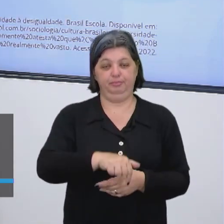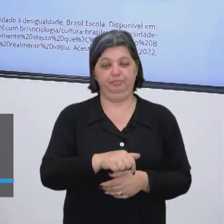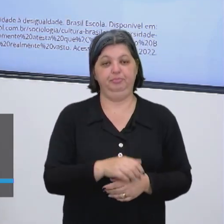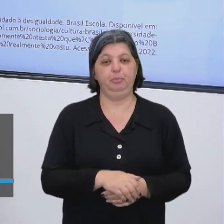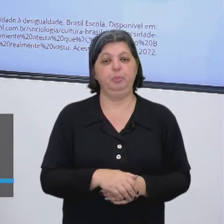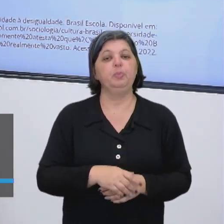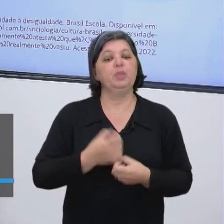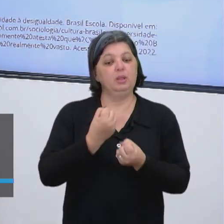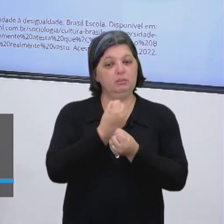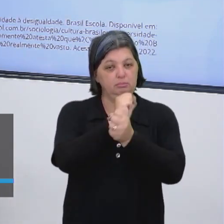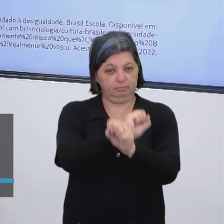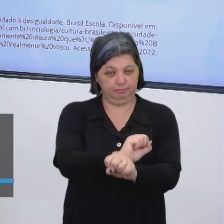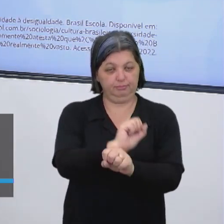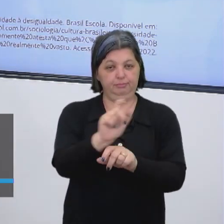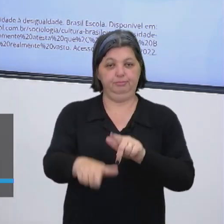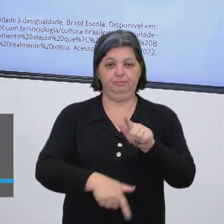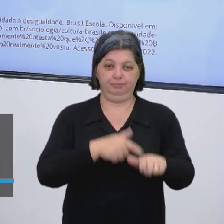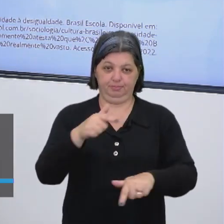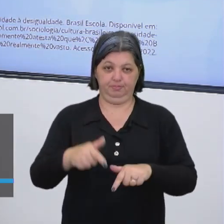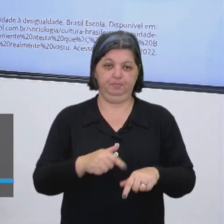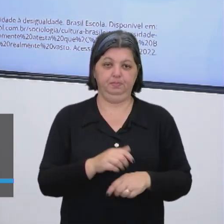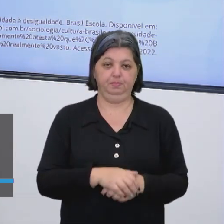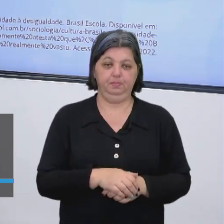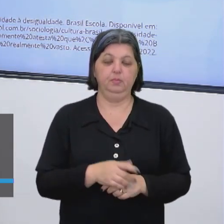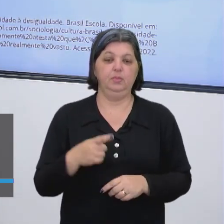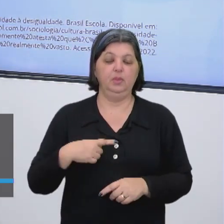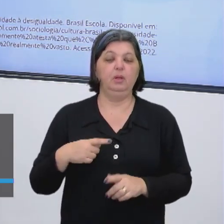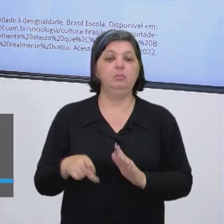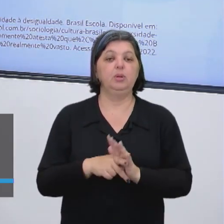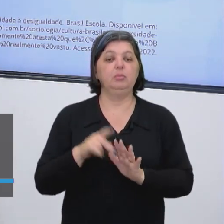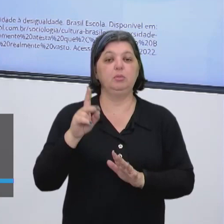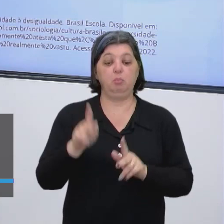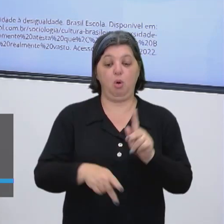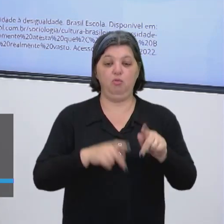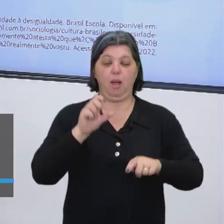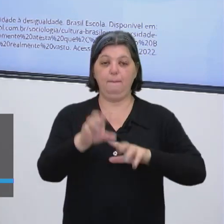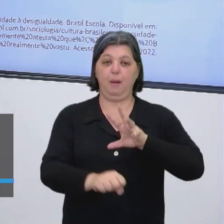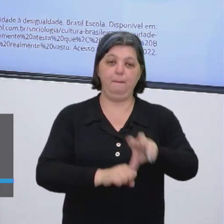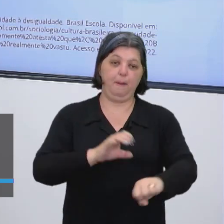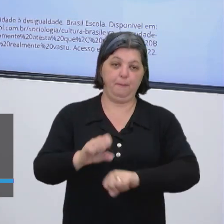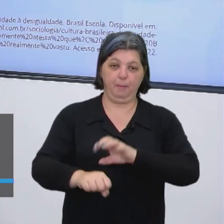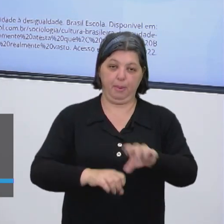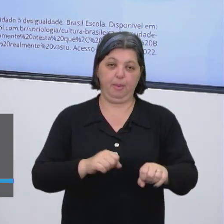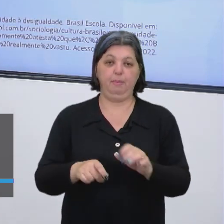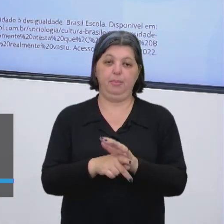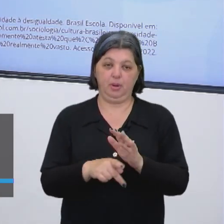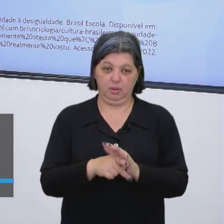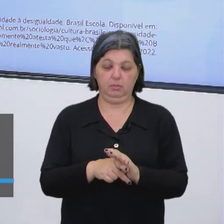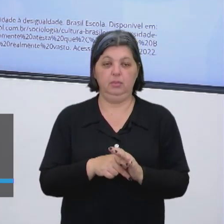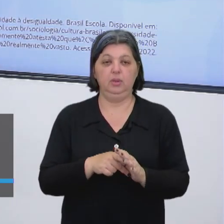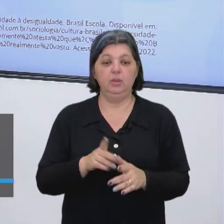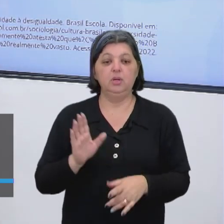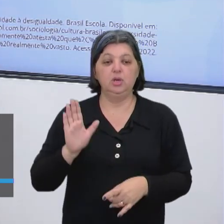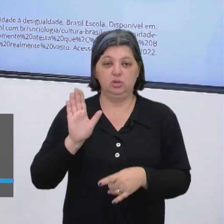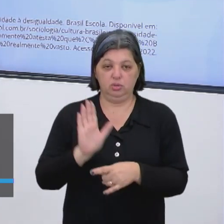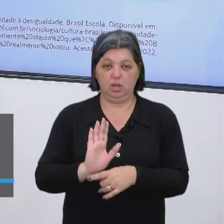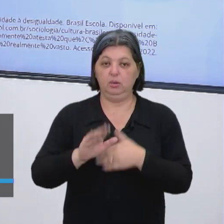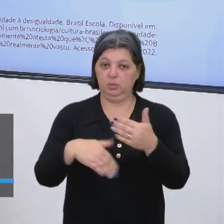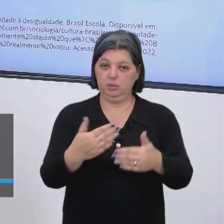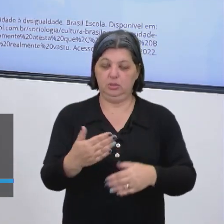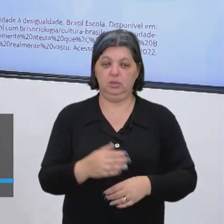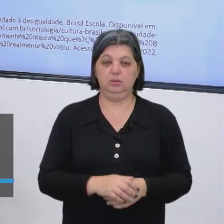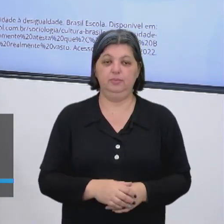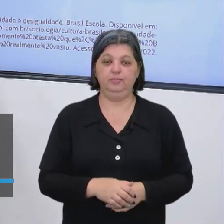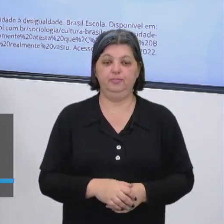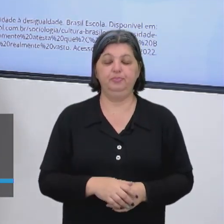foram escravizadas, enquanto nós tivemos esses colonizadores que justamente mobilizaram esses processos. Então, é óbvio,